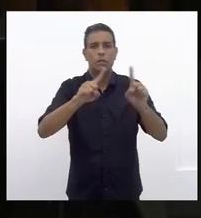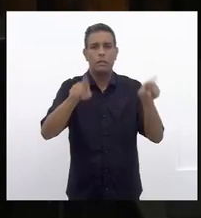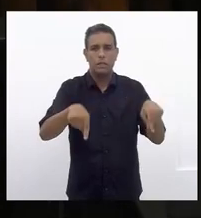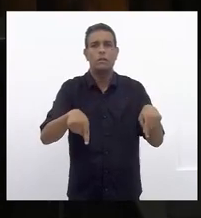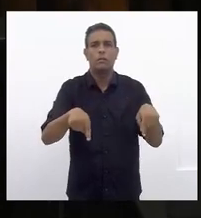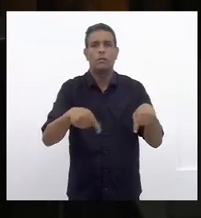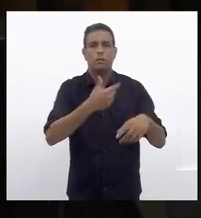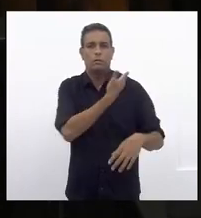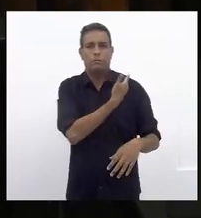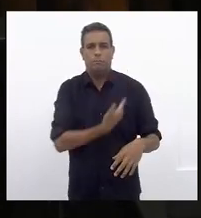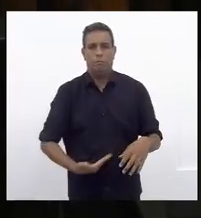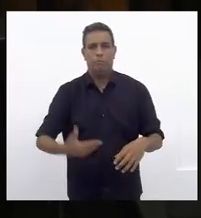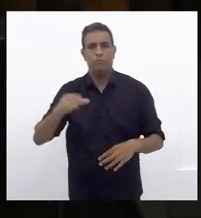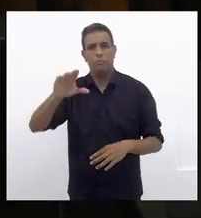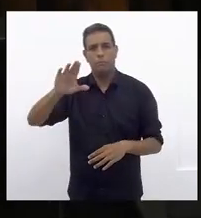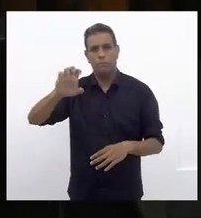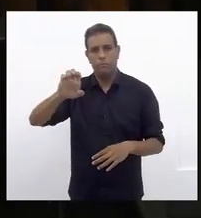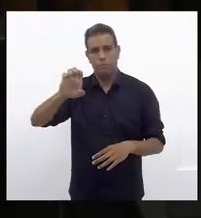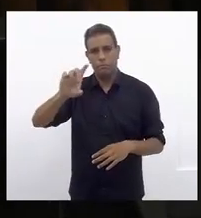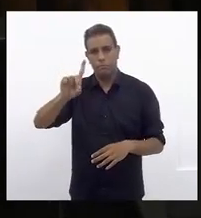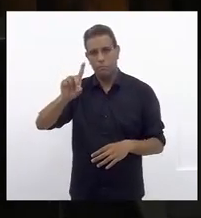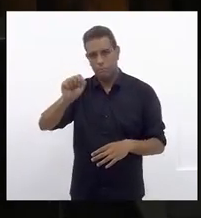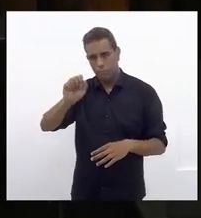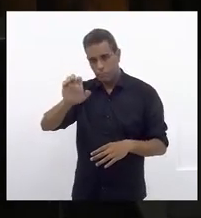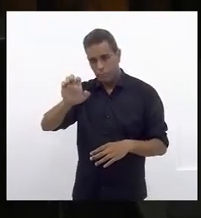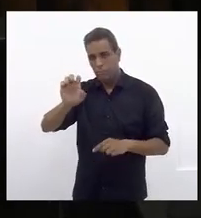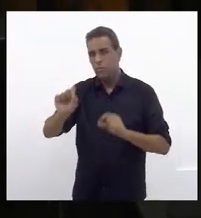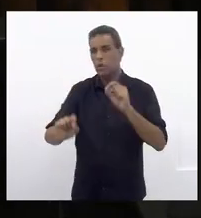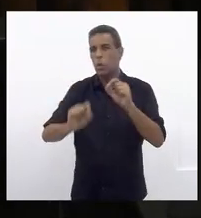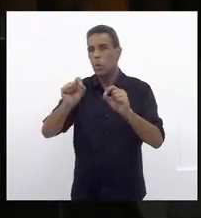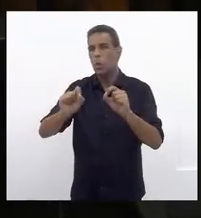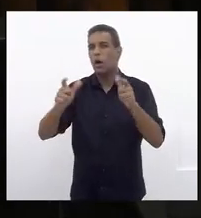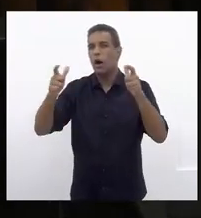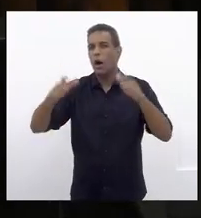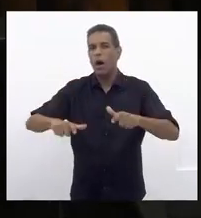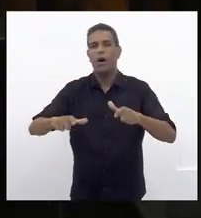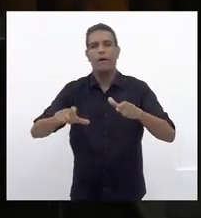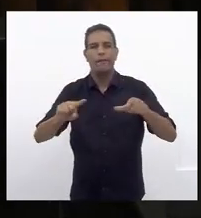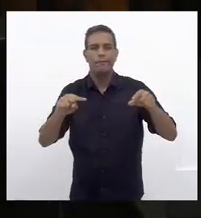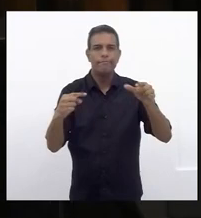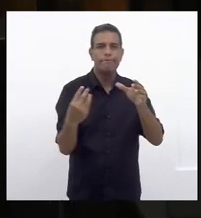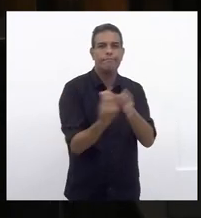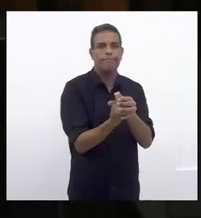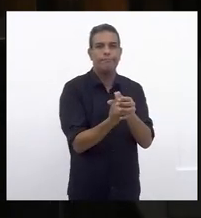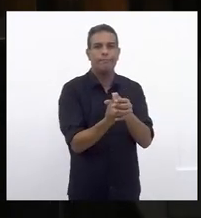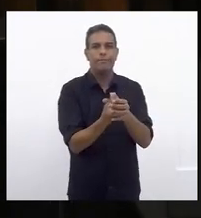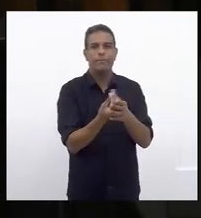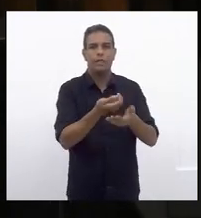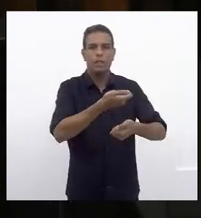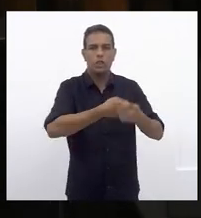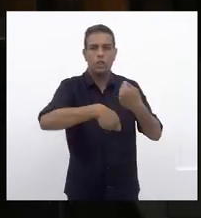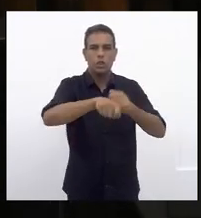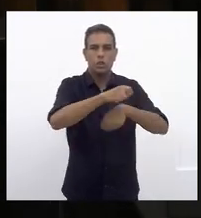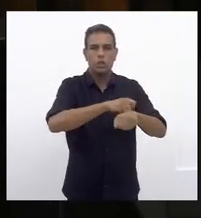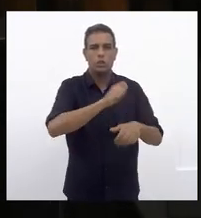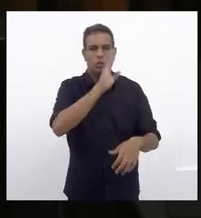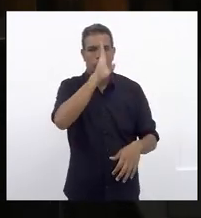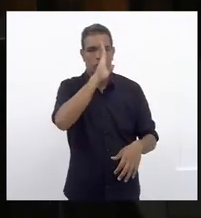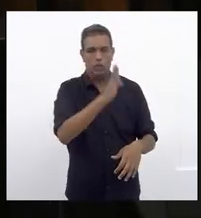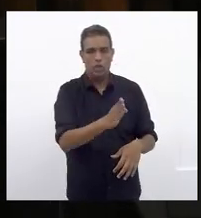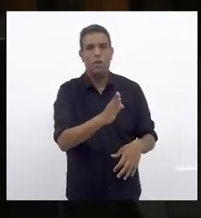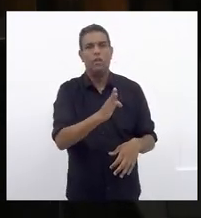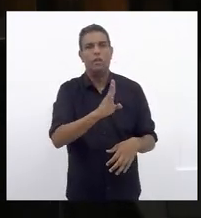Companhia Estadual de Água e Esgoto do Rio de Janeiro, SEDAI, pela administração direta e